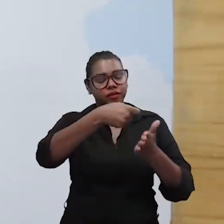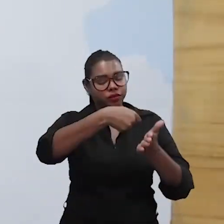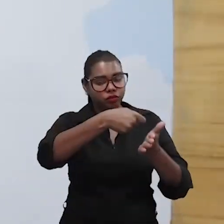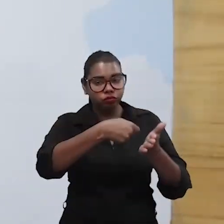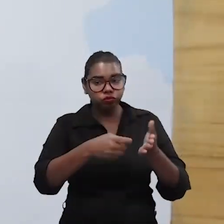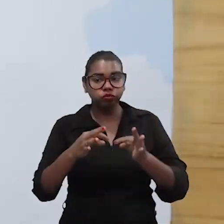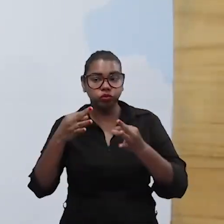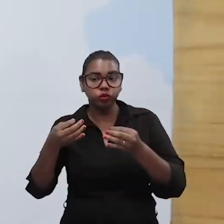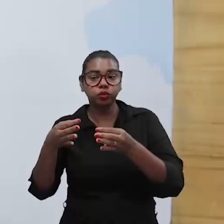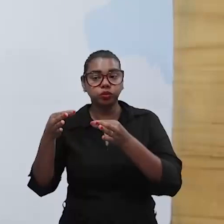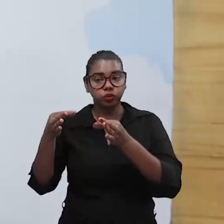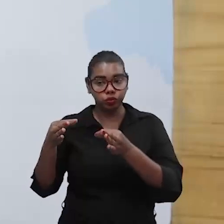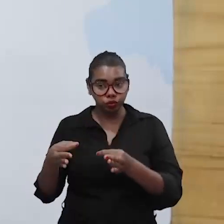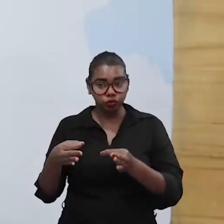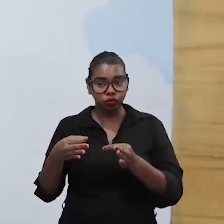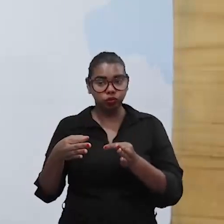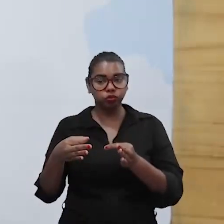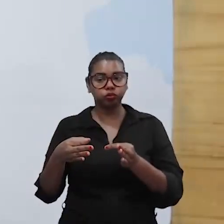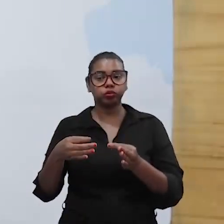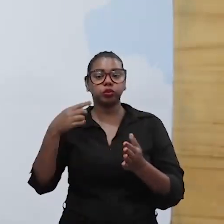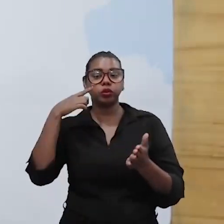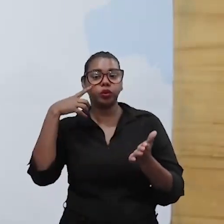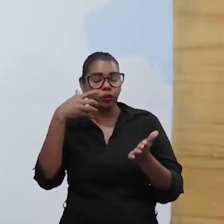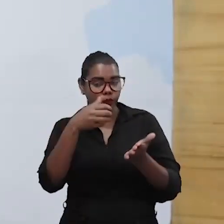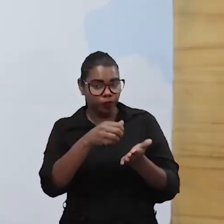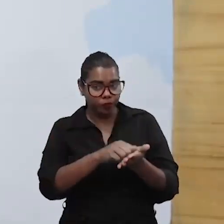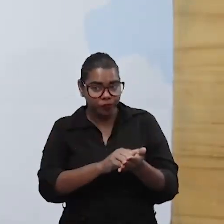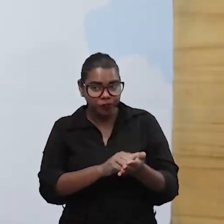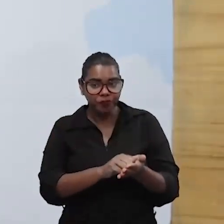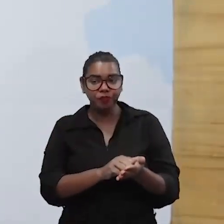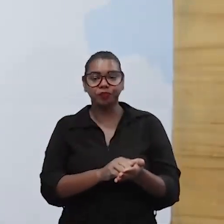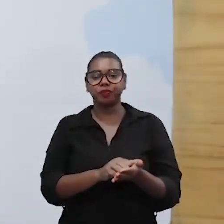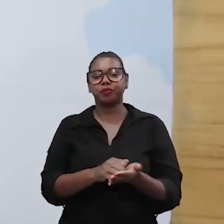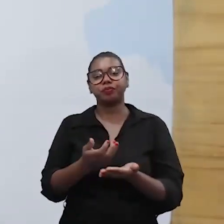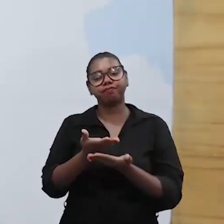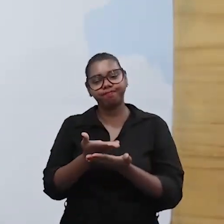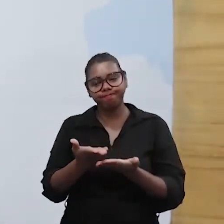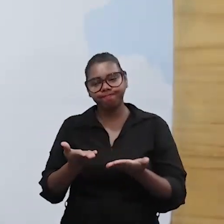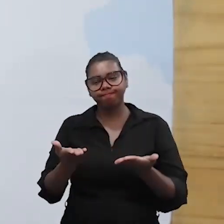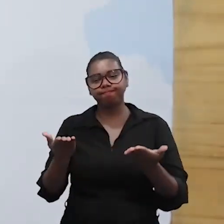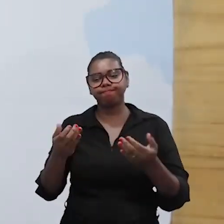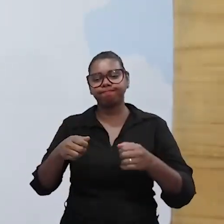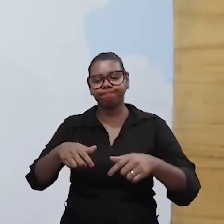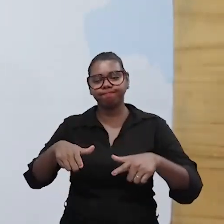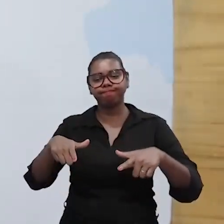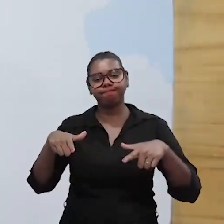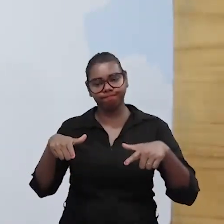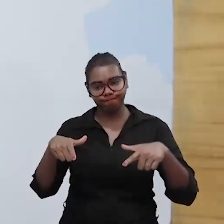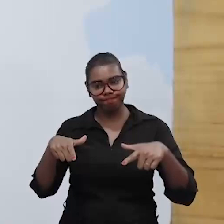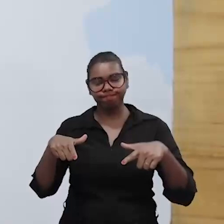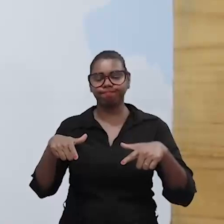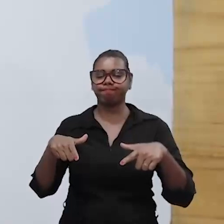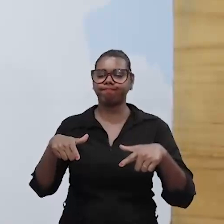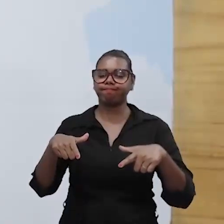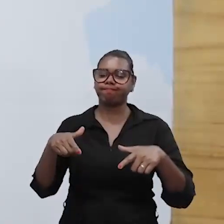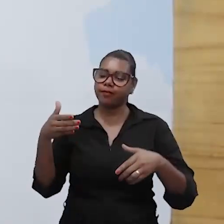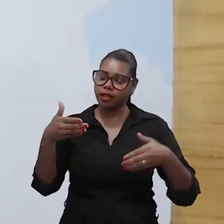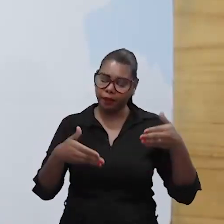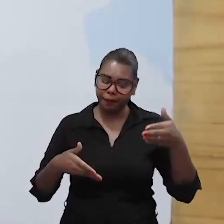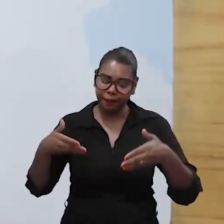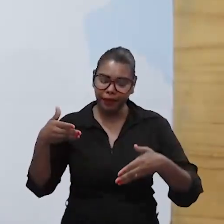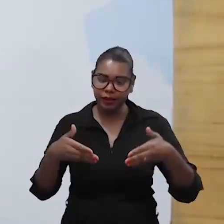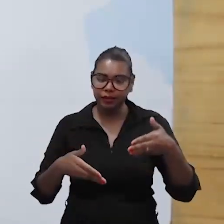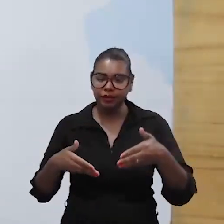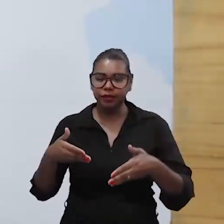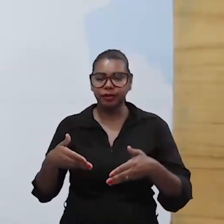corretamente, adequadamente esse formulário de frequência, né, para garantir que você receba o seu certificado de